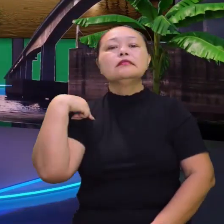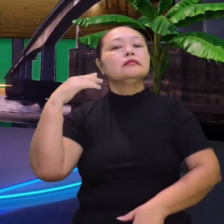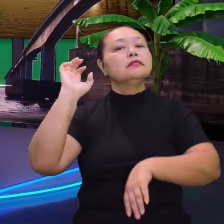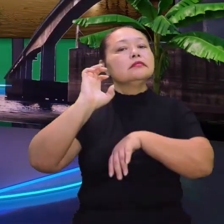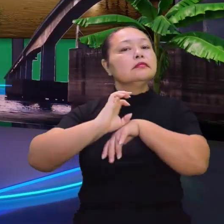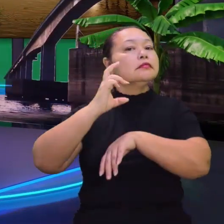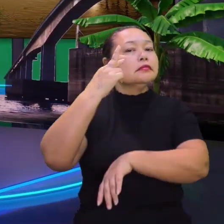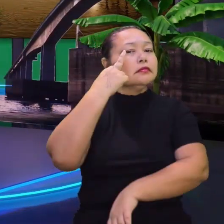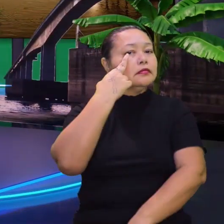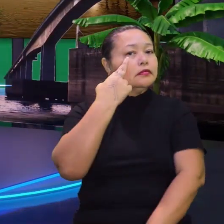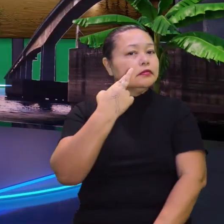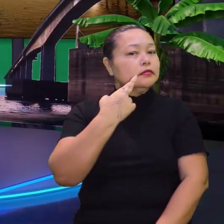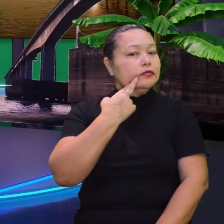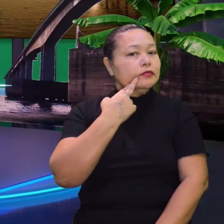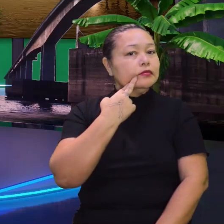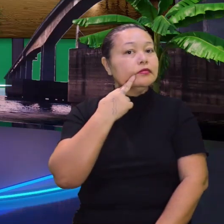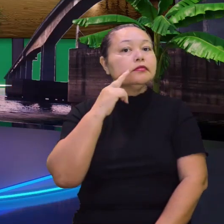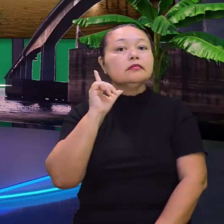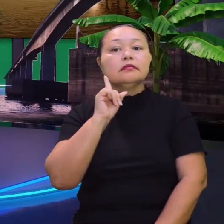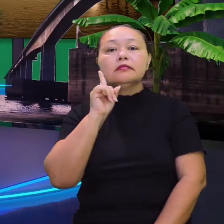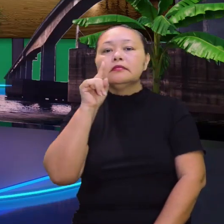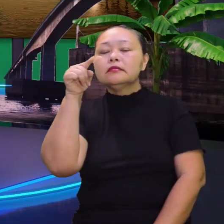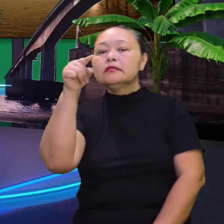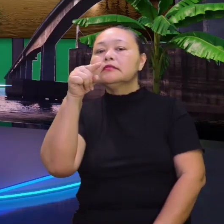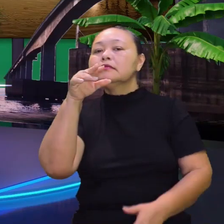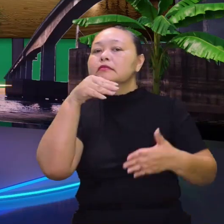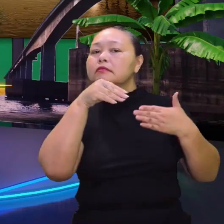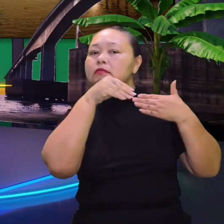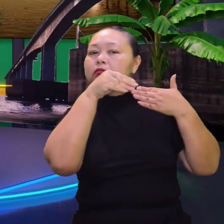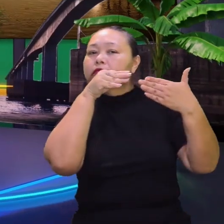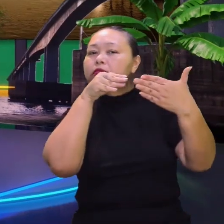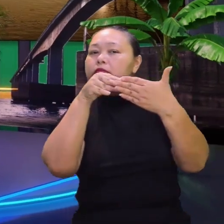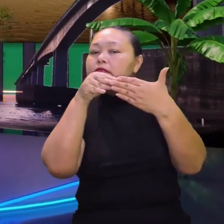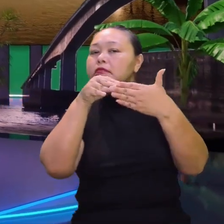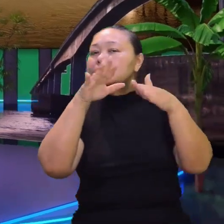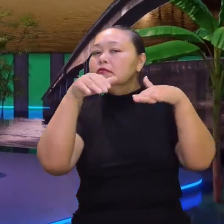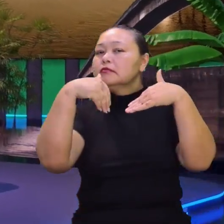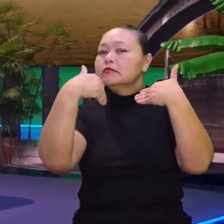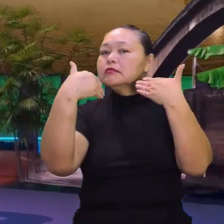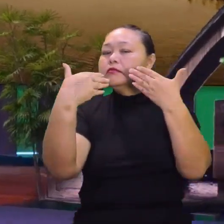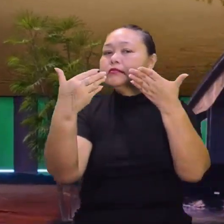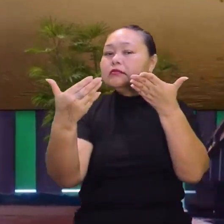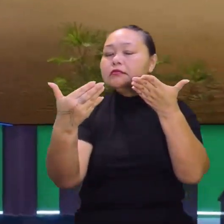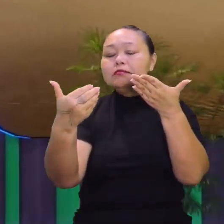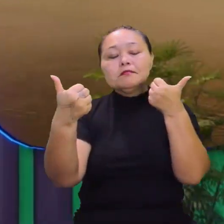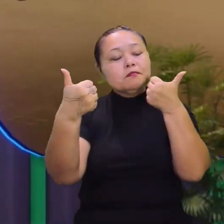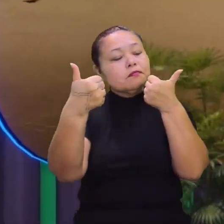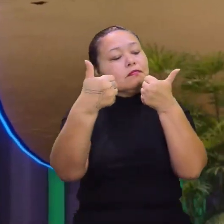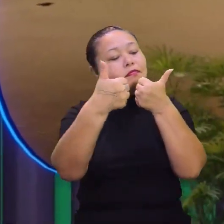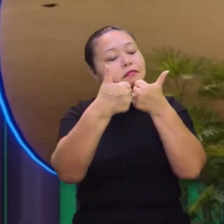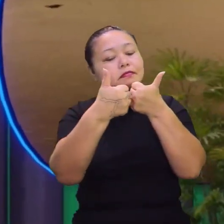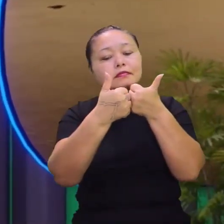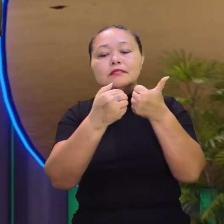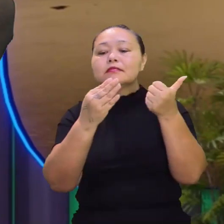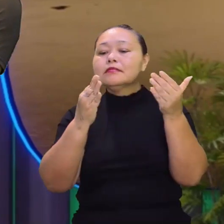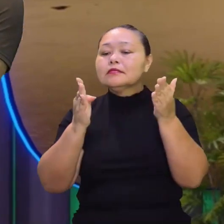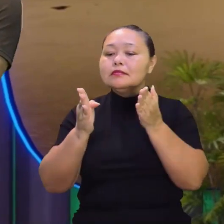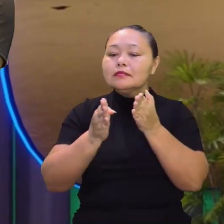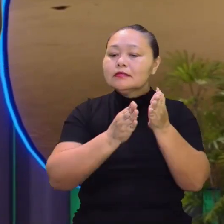do estado de Rondônia, em todos os rincões, seja à beira dos rios